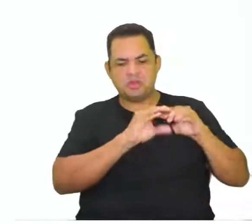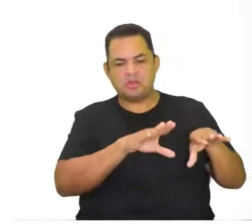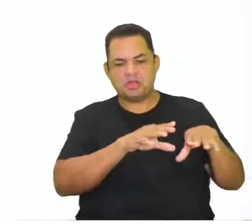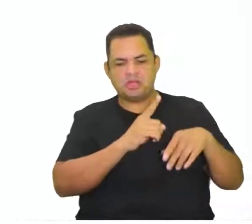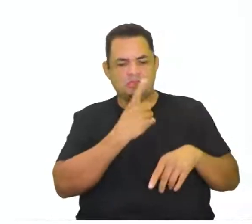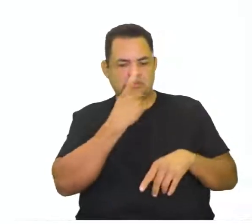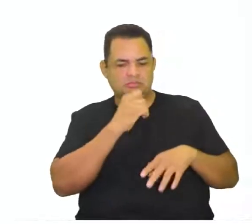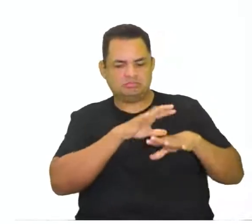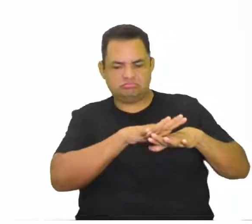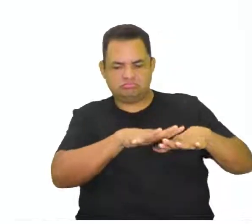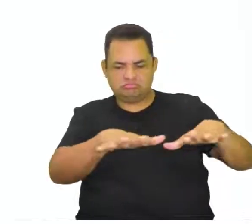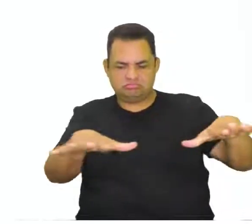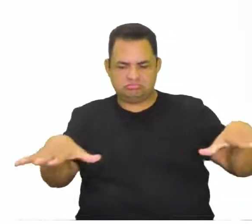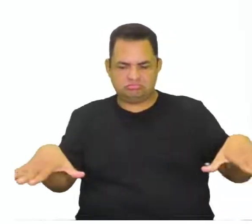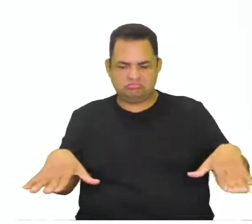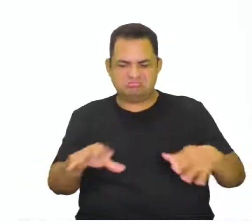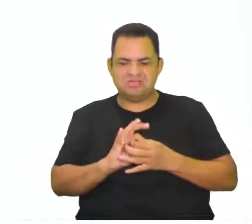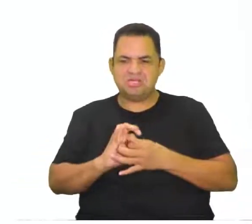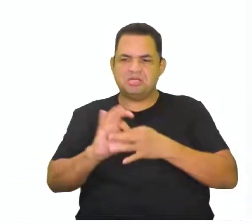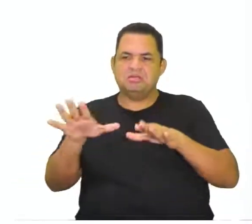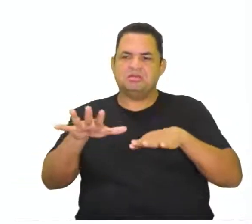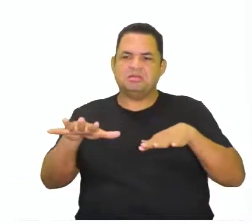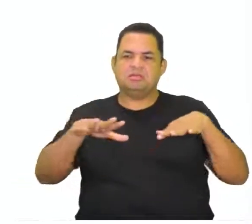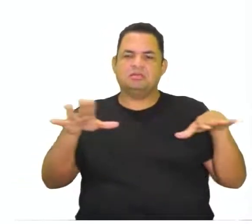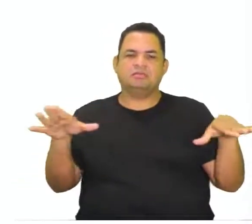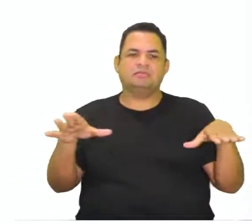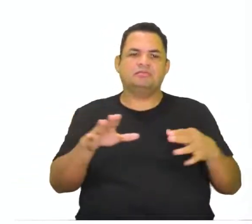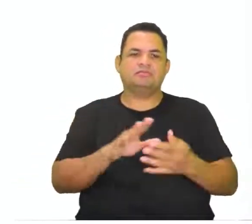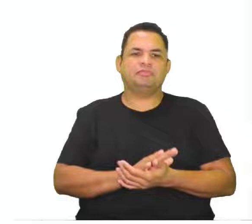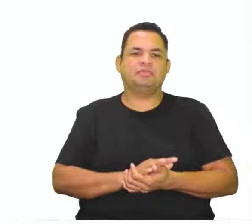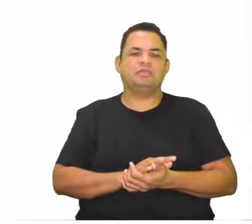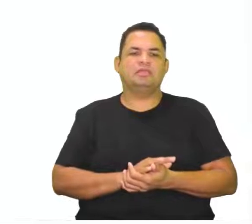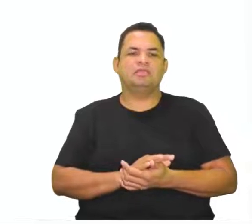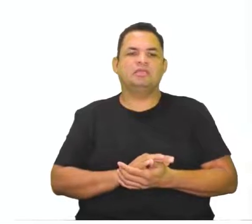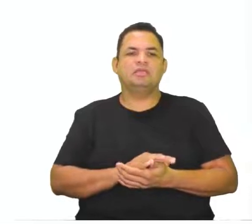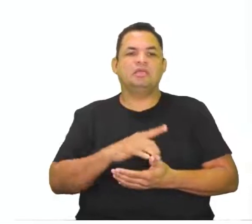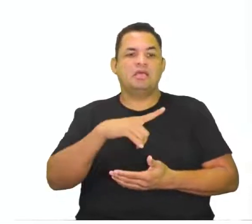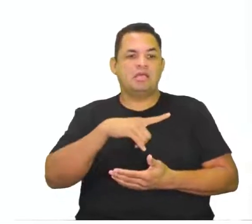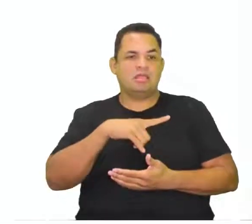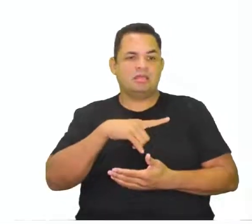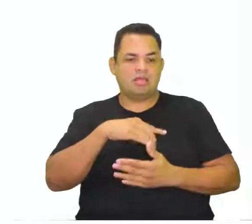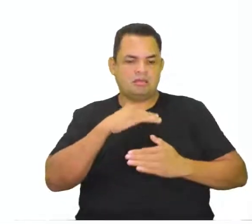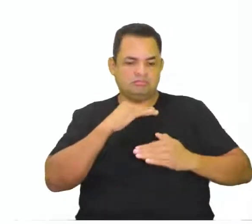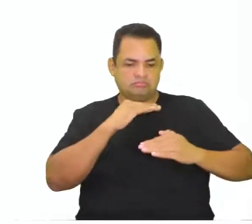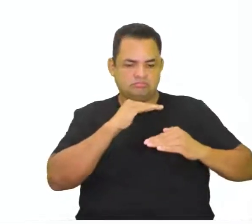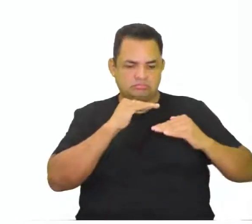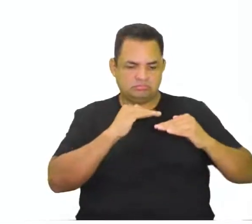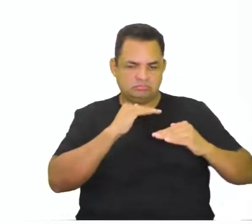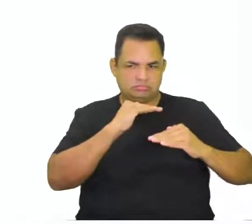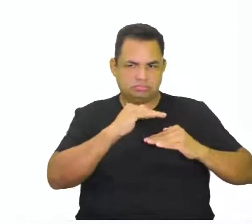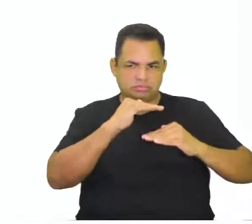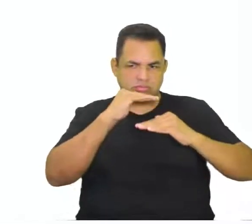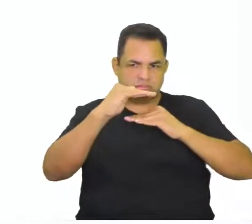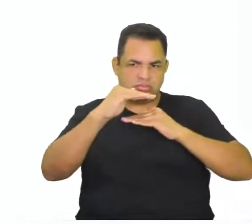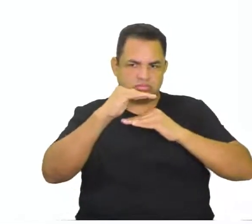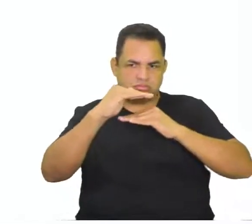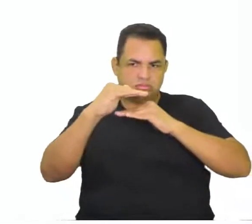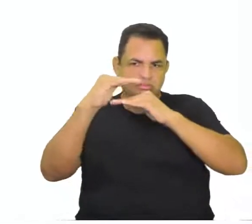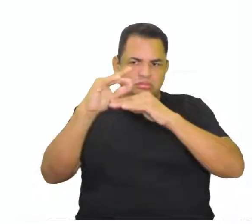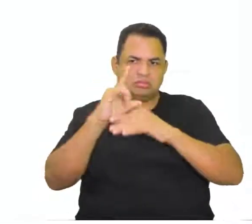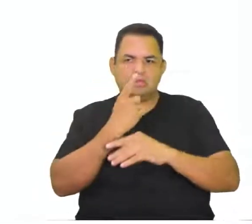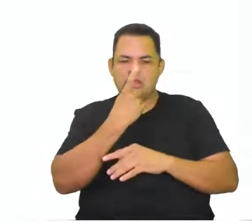os lixos a céu aberto. Nós temos os aterros controlados, que, digamos assim, é o